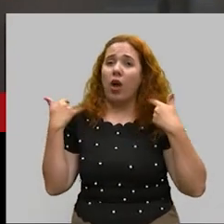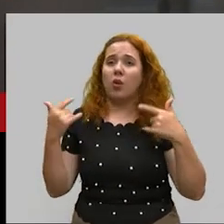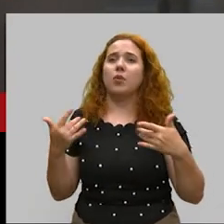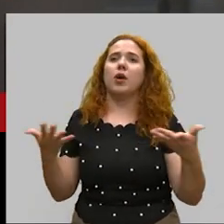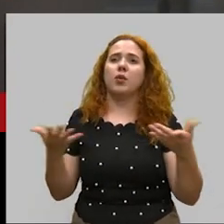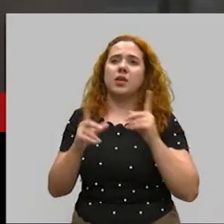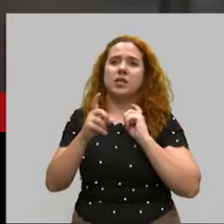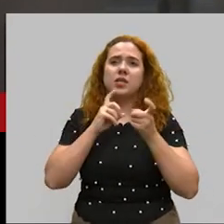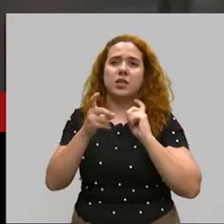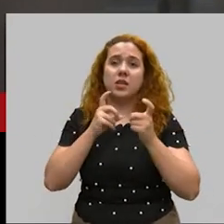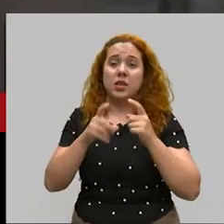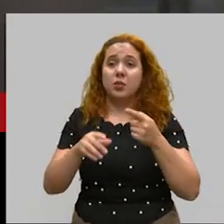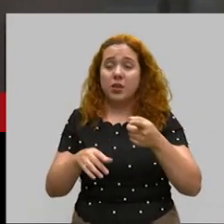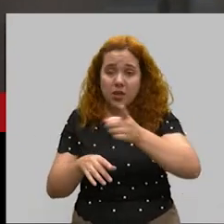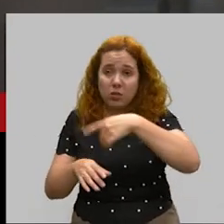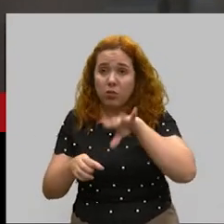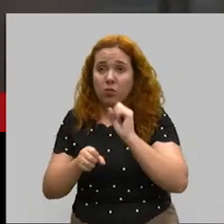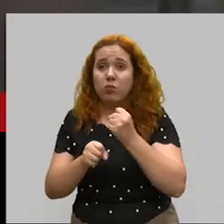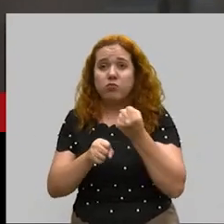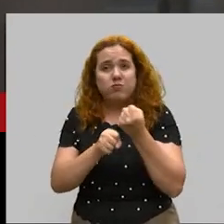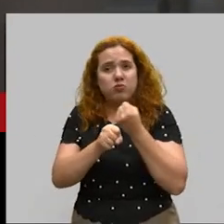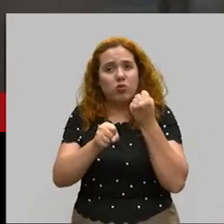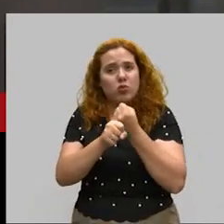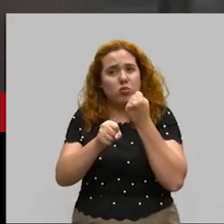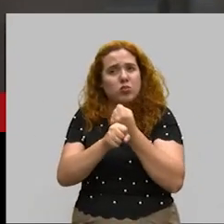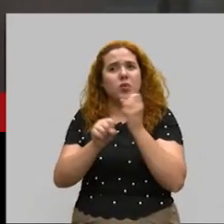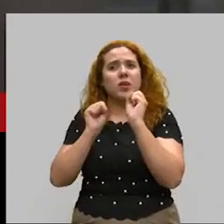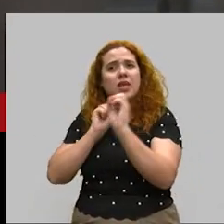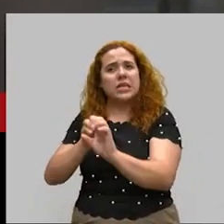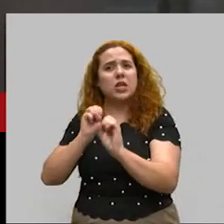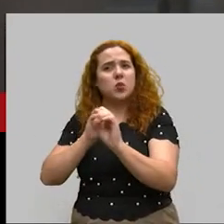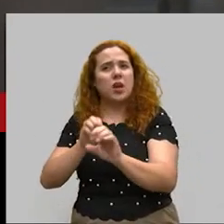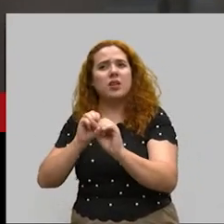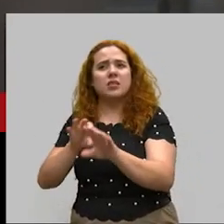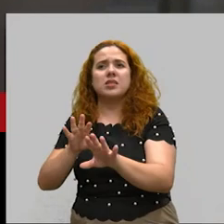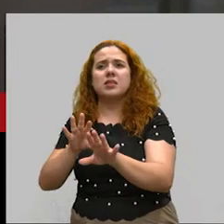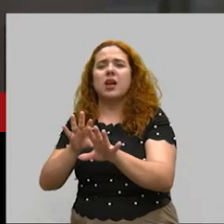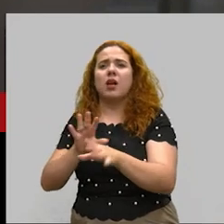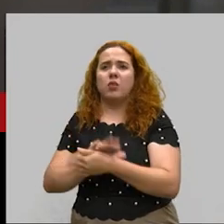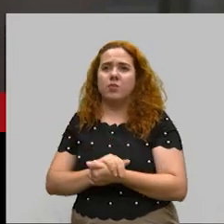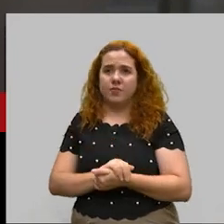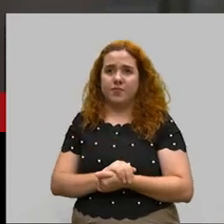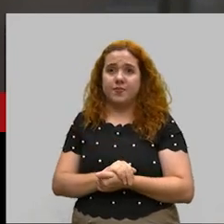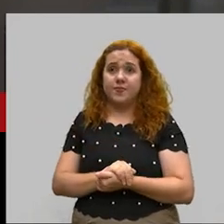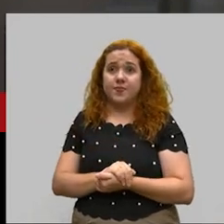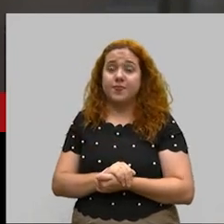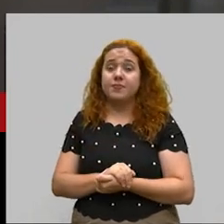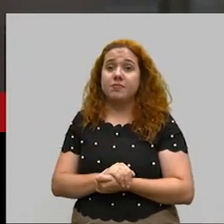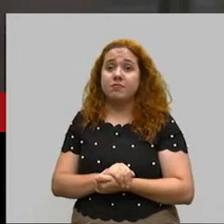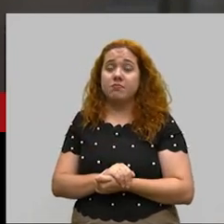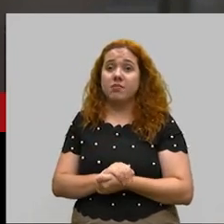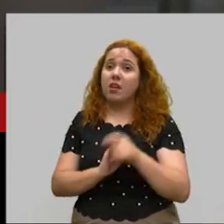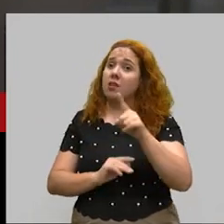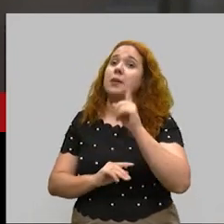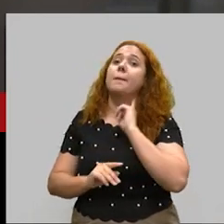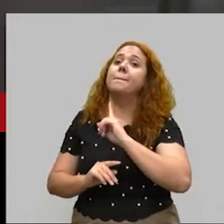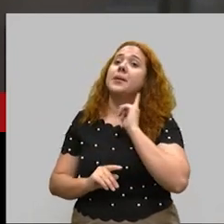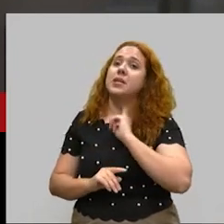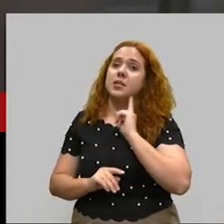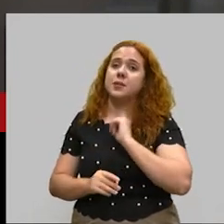a Rede de Educação do Campo né no estado de Minas Gerais eh se a gente